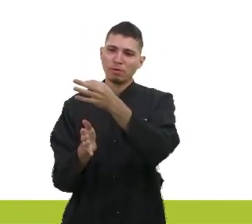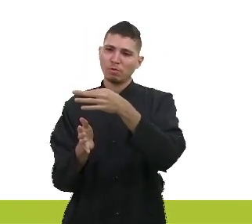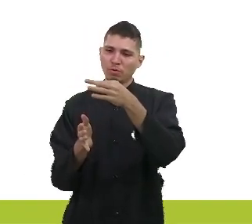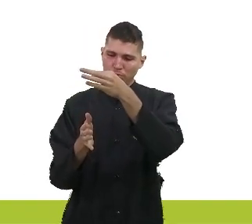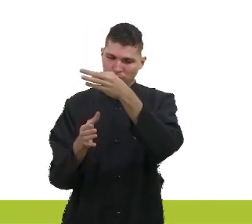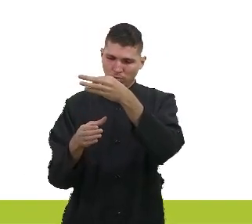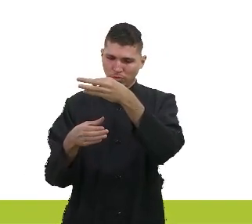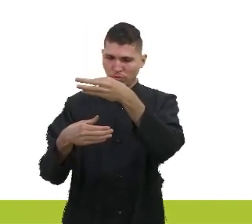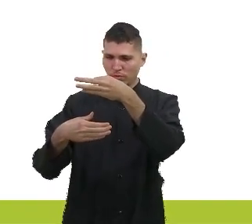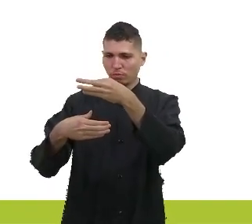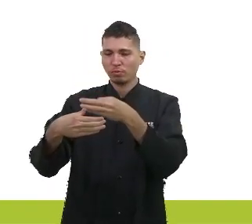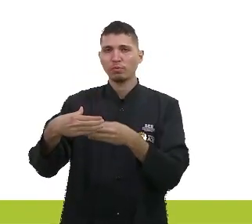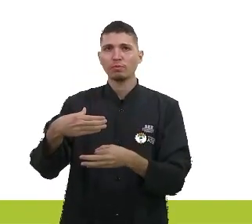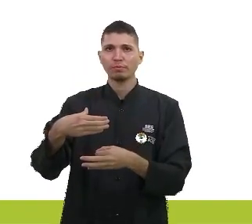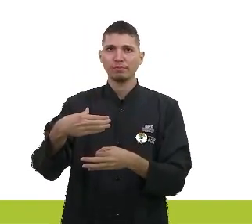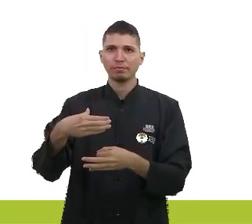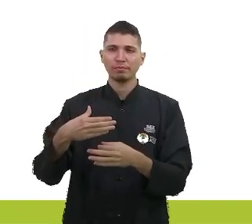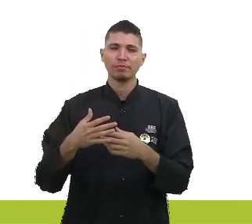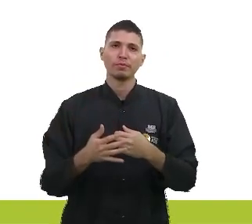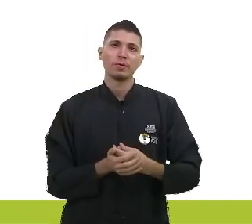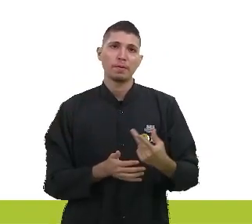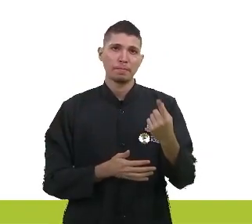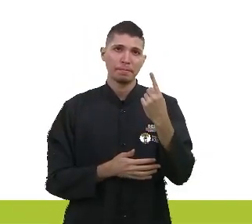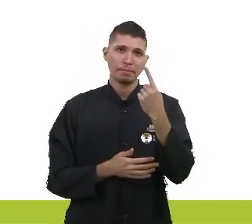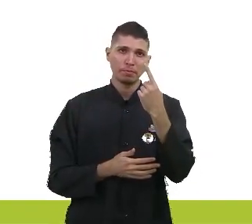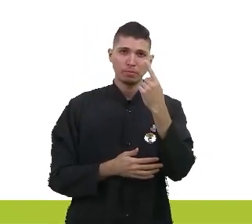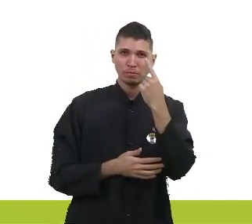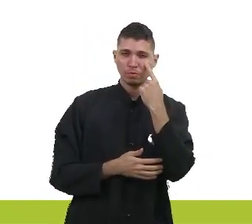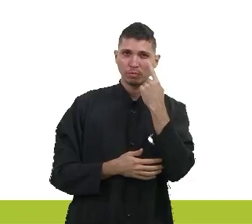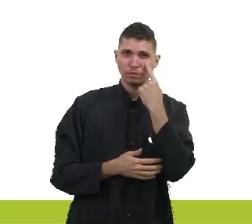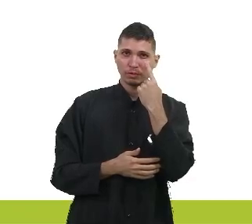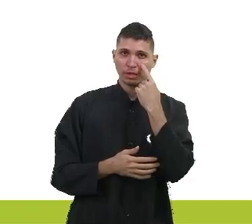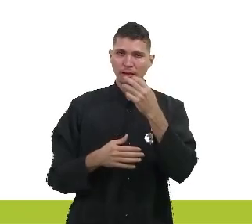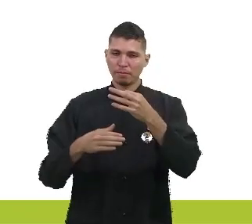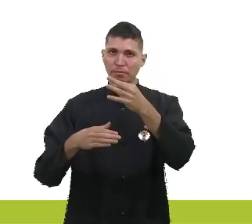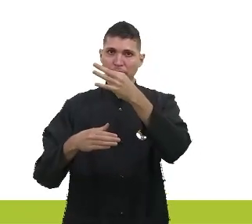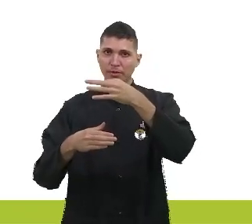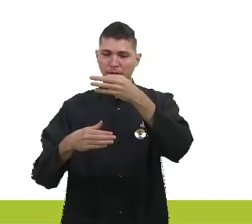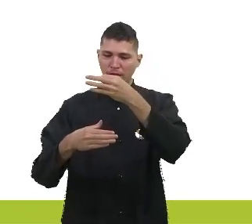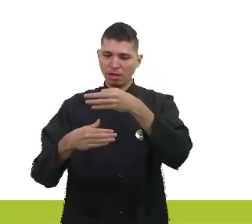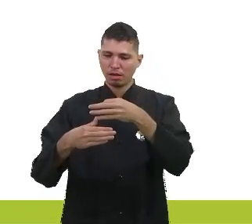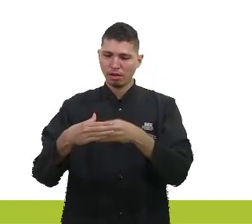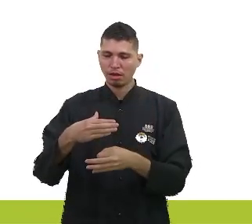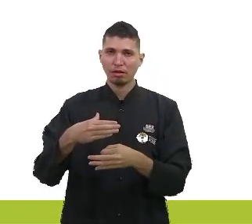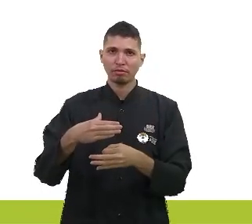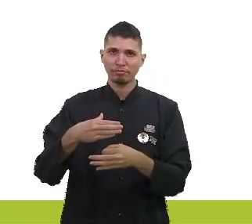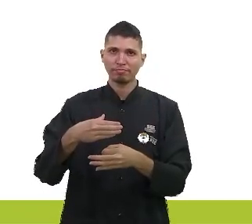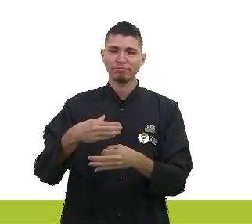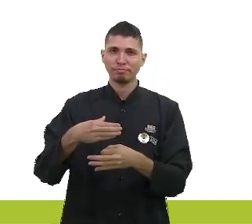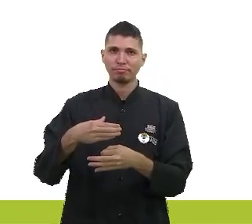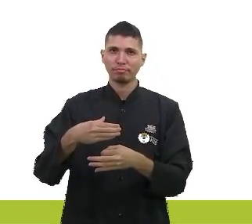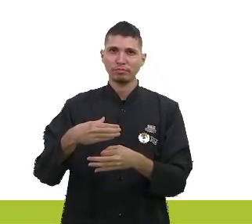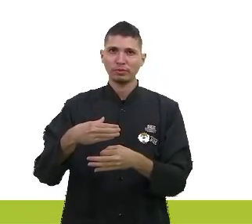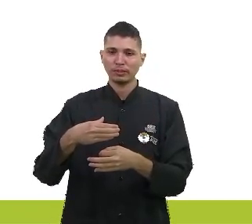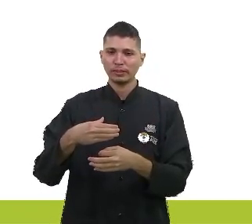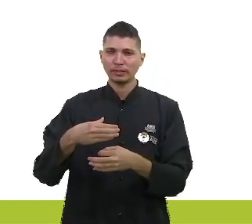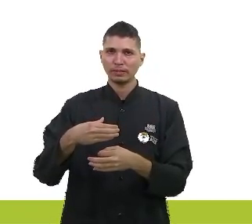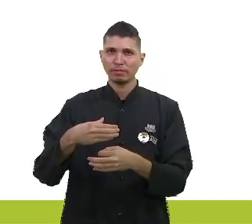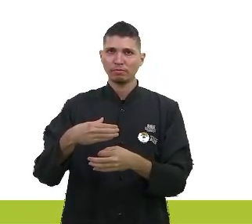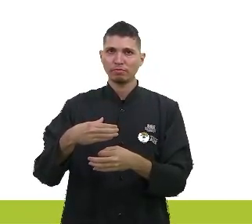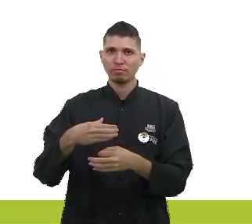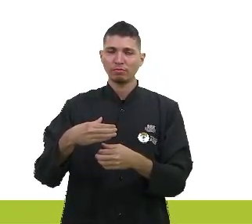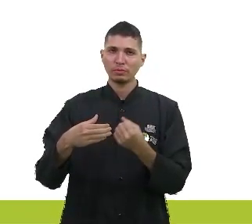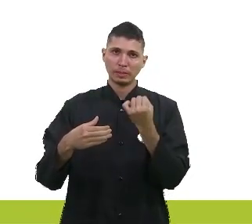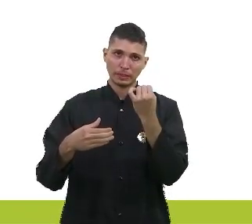papel, né, o mais rápido possível. Observem que a moeda ela caiu dentro do copo. Fazendo assim com que esse corpo estava em repouso, a tendência dele